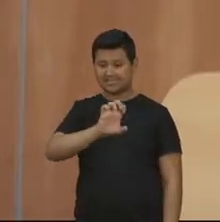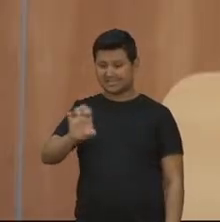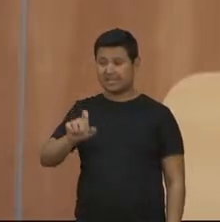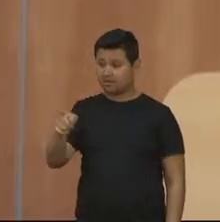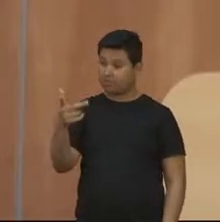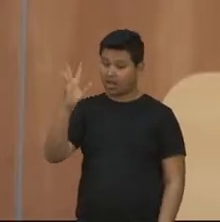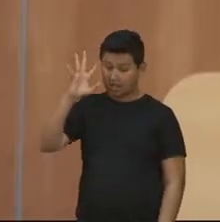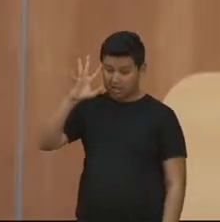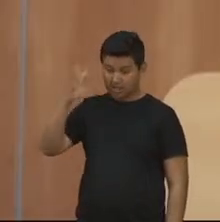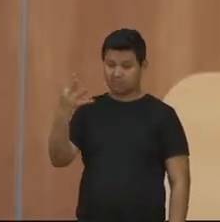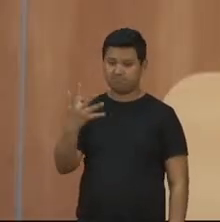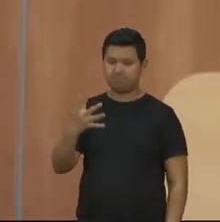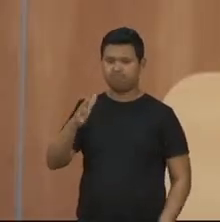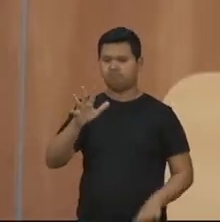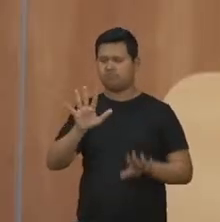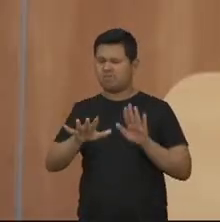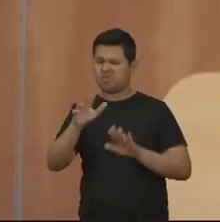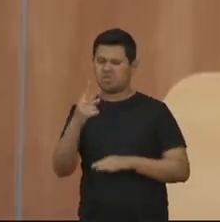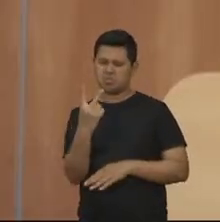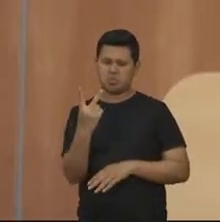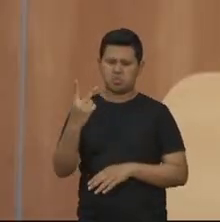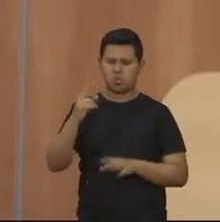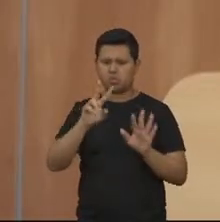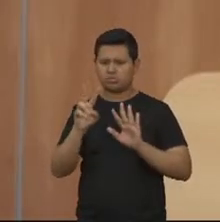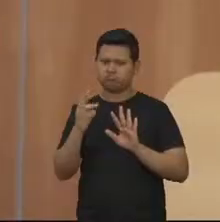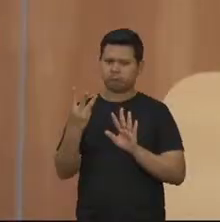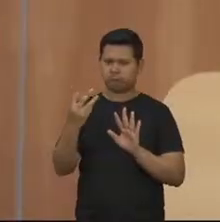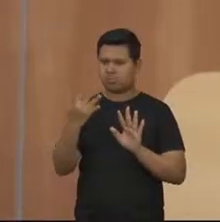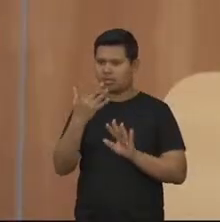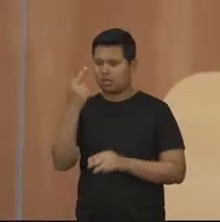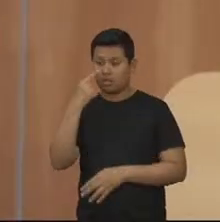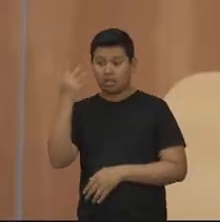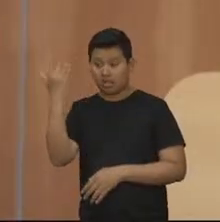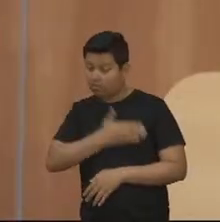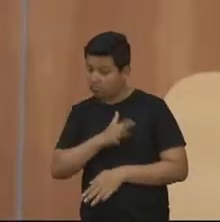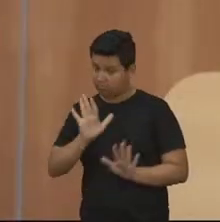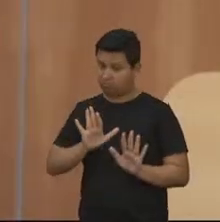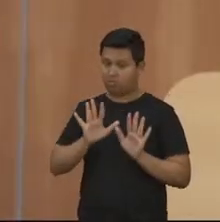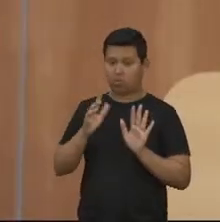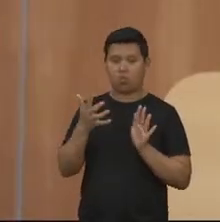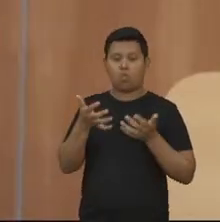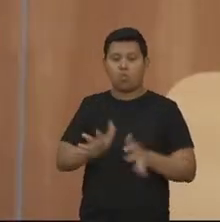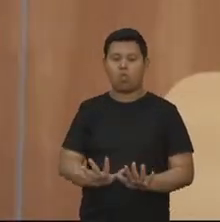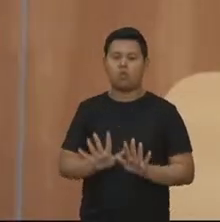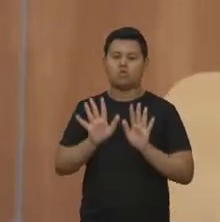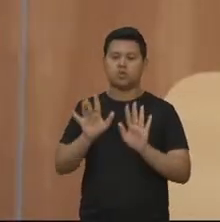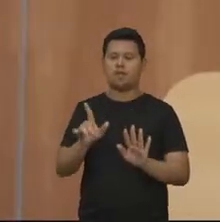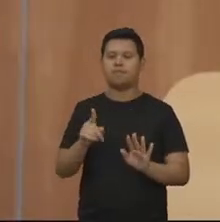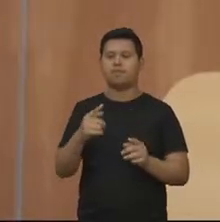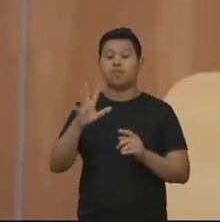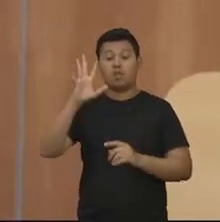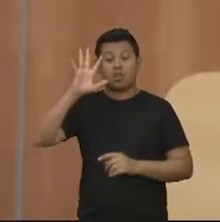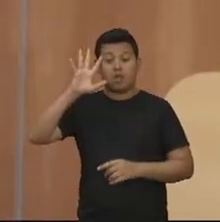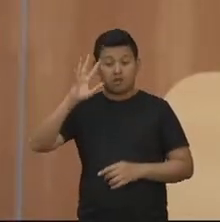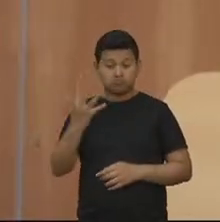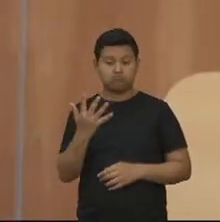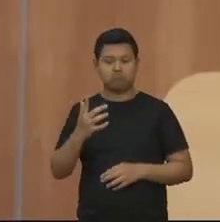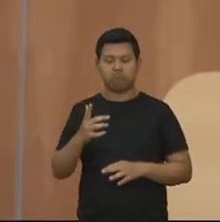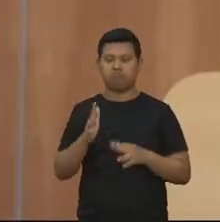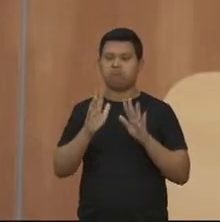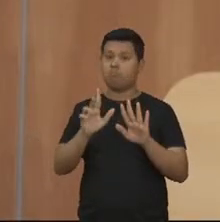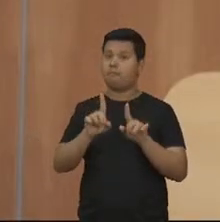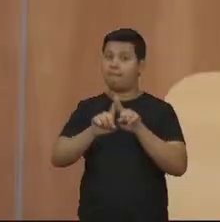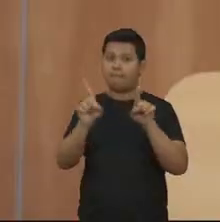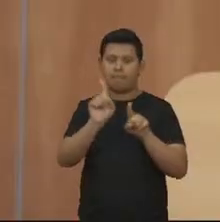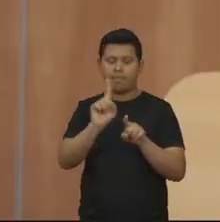espero daqui a 2 semanas, 3 semanas, voltar lá e não ver mais esse buraco. E, olha, é importante destacar que esse não é o único caso em